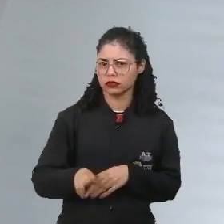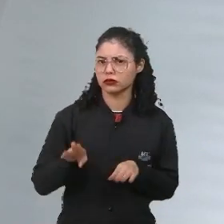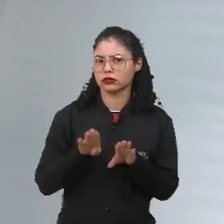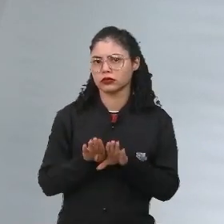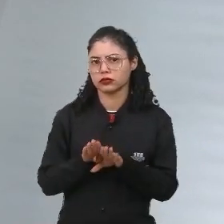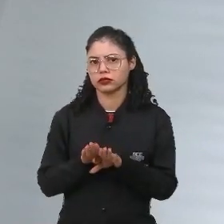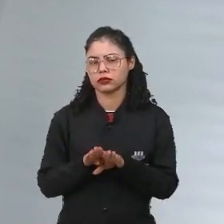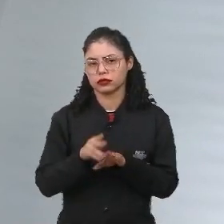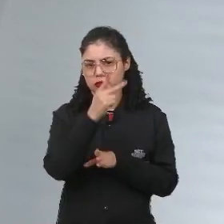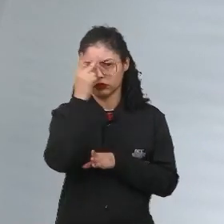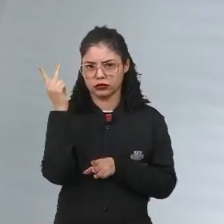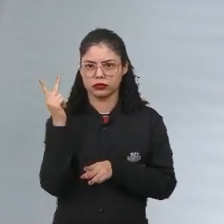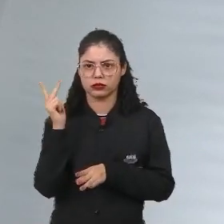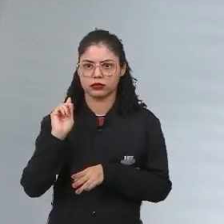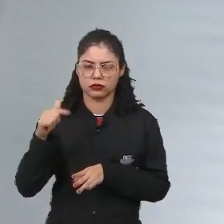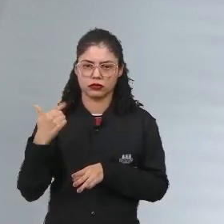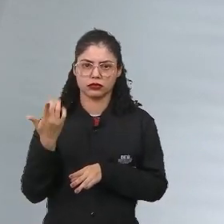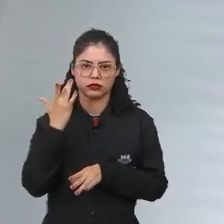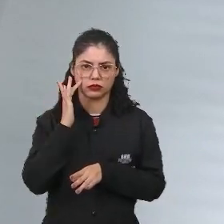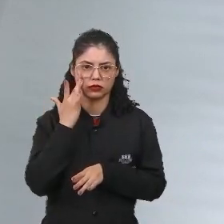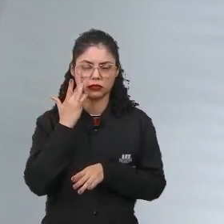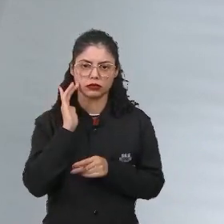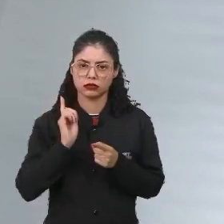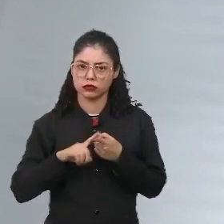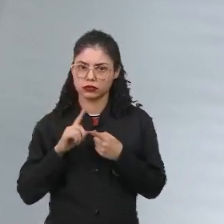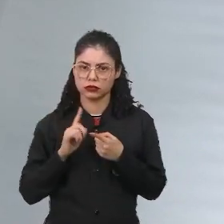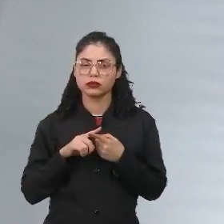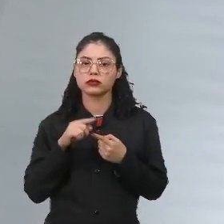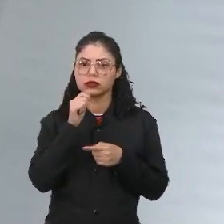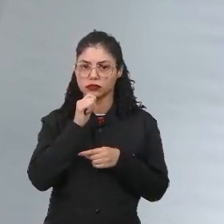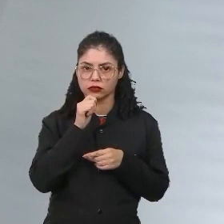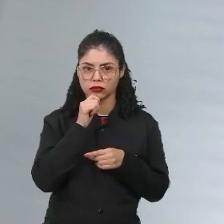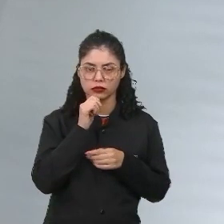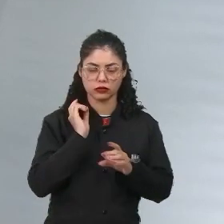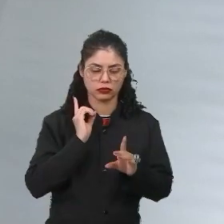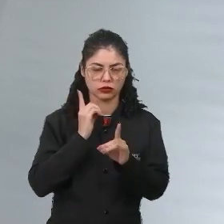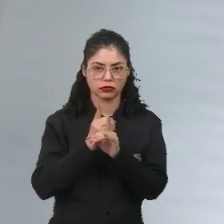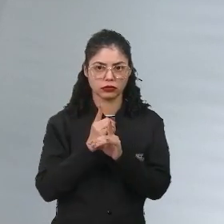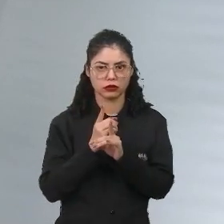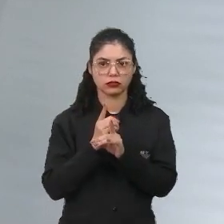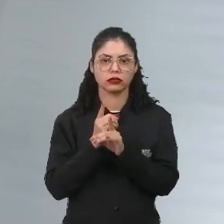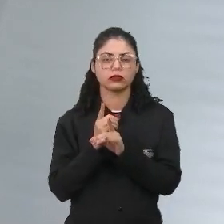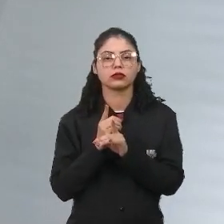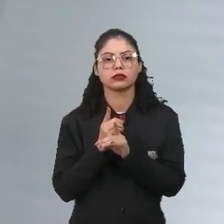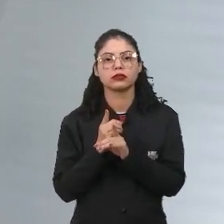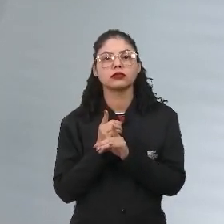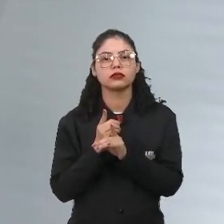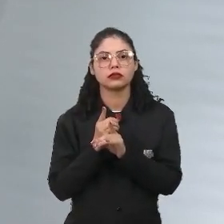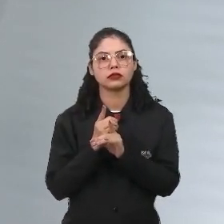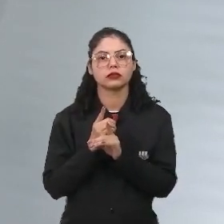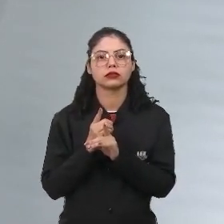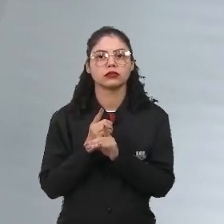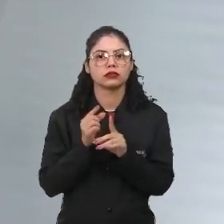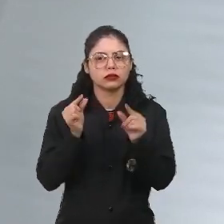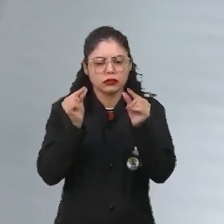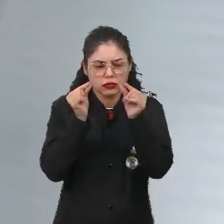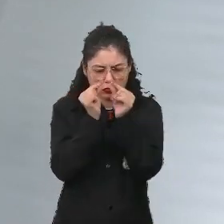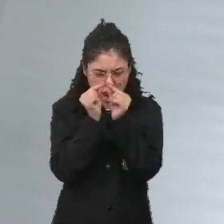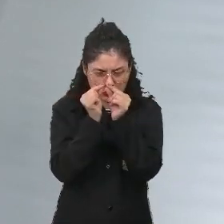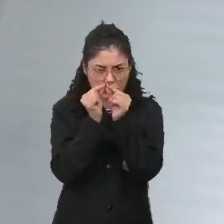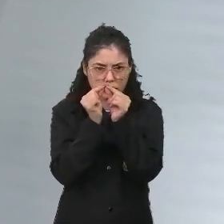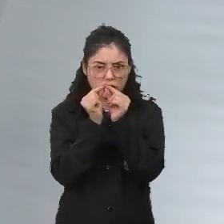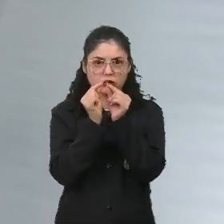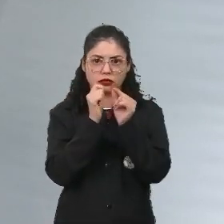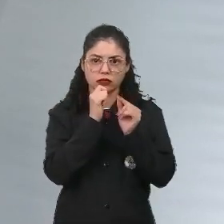pelos garimpeiros? Como eu falei para vocês, o ouro ele é encontrado principalmente em tamanhos bem